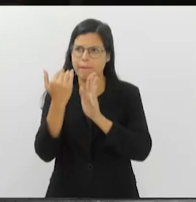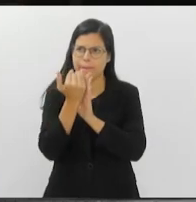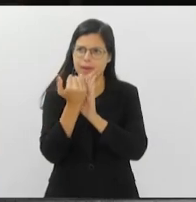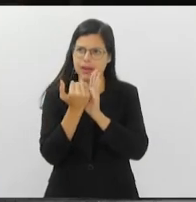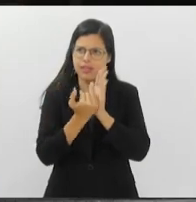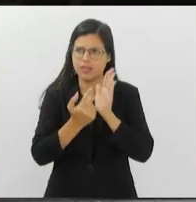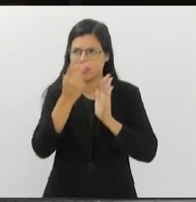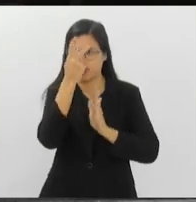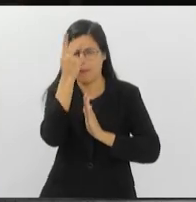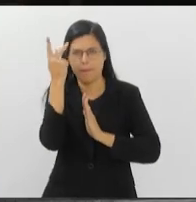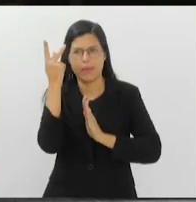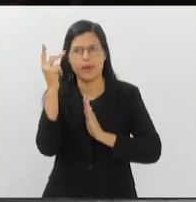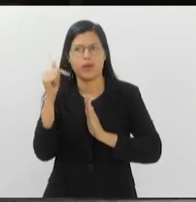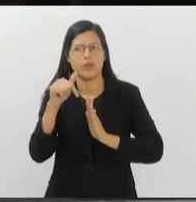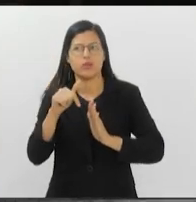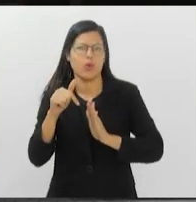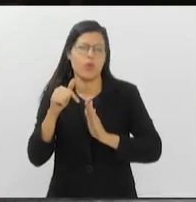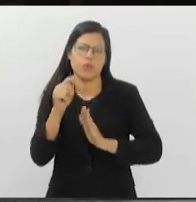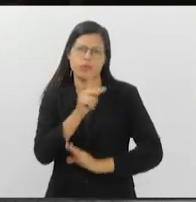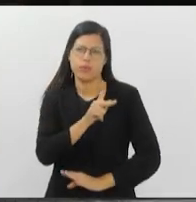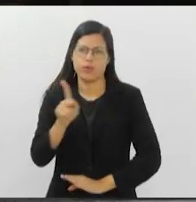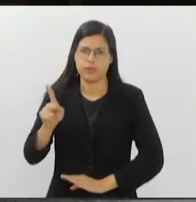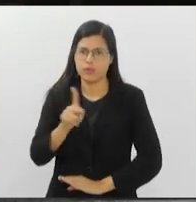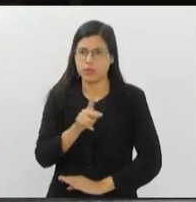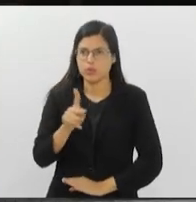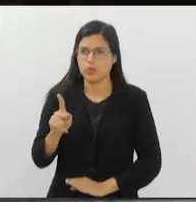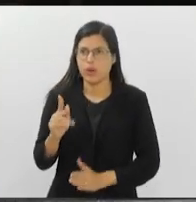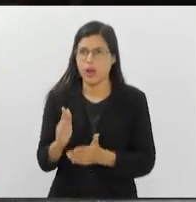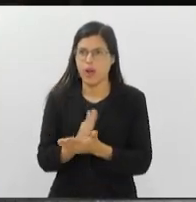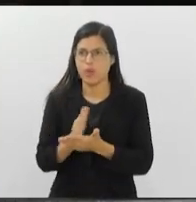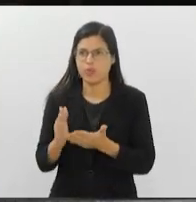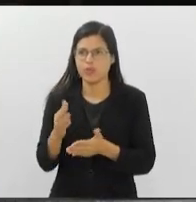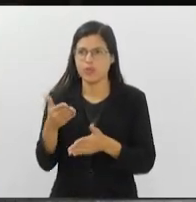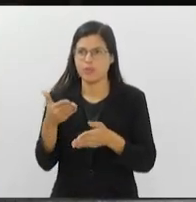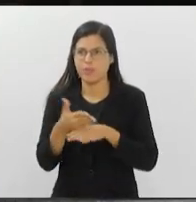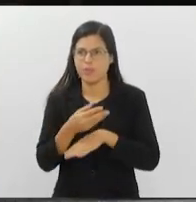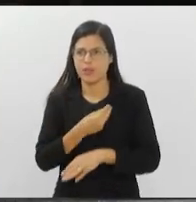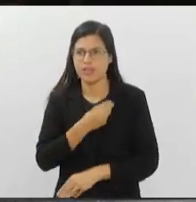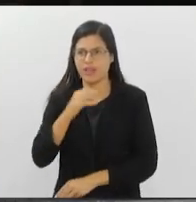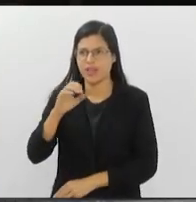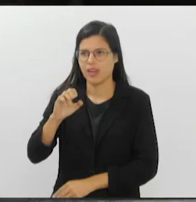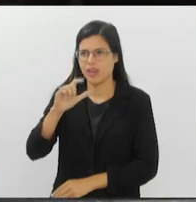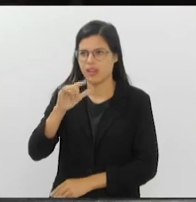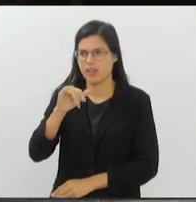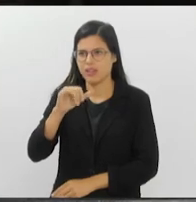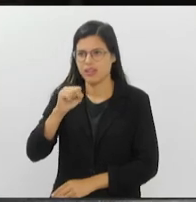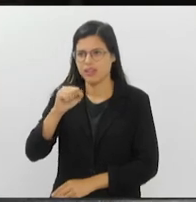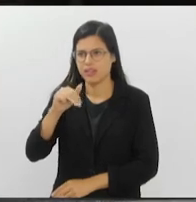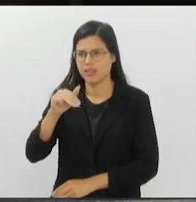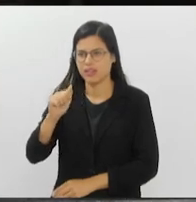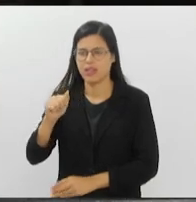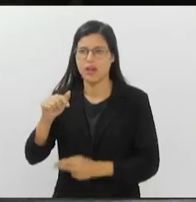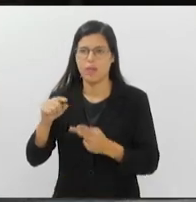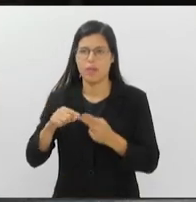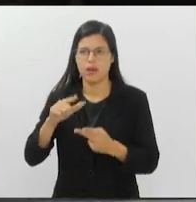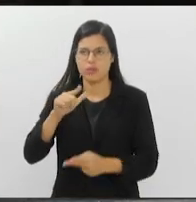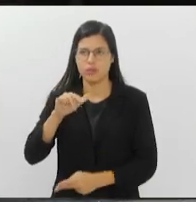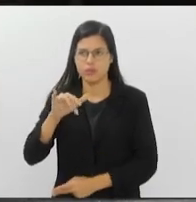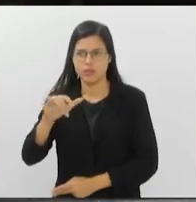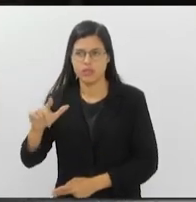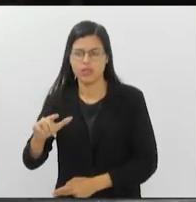que foram grandes professores. Alguns estão aqui: Elisama, Luiz Carlos,